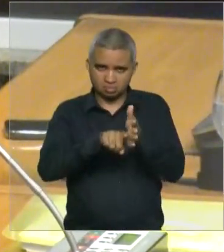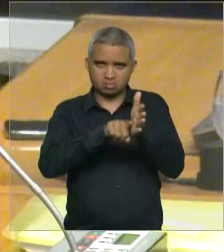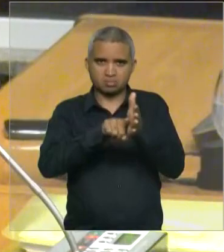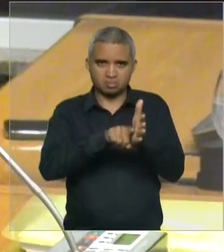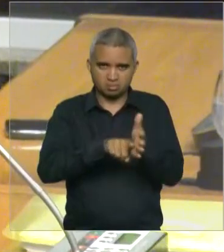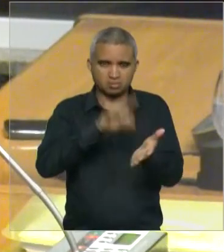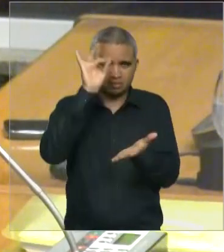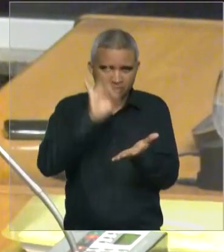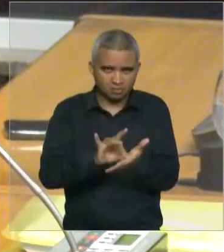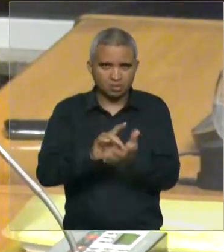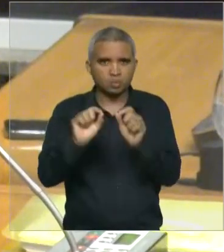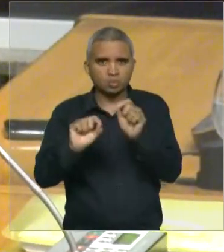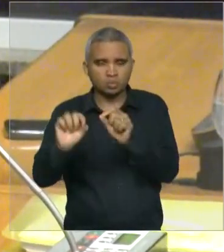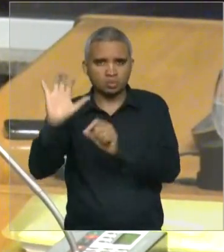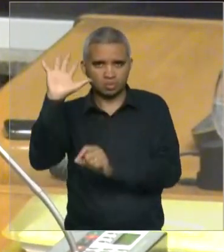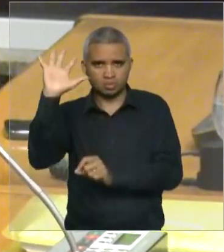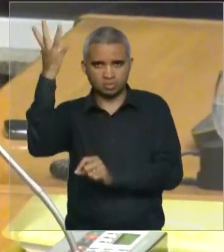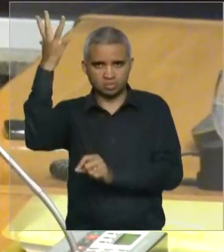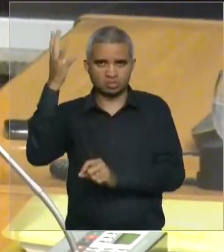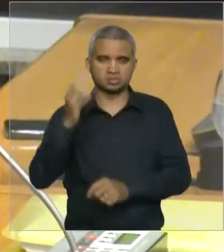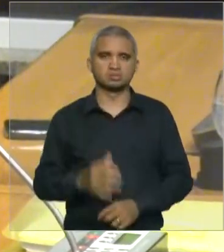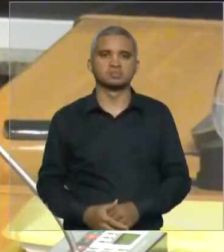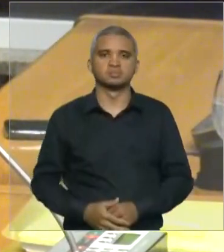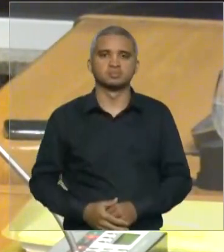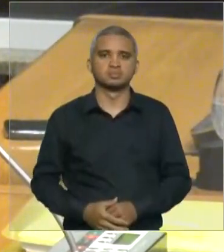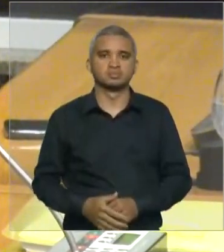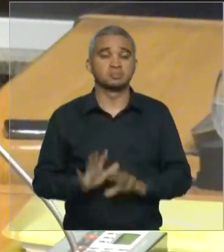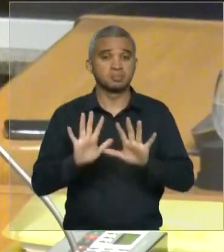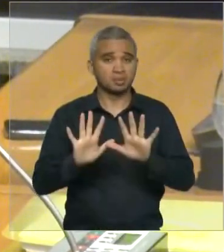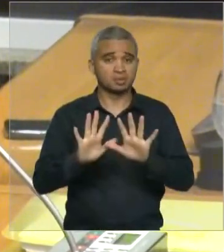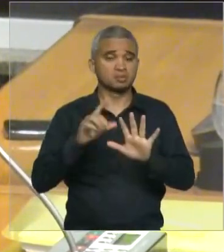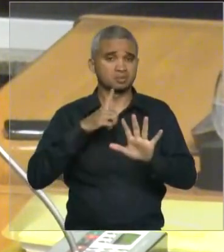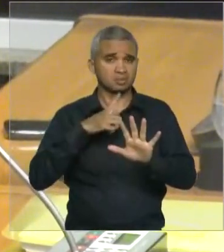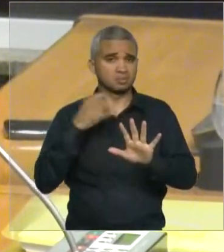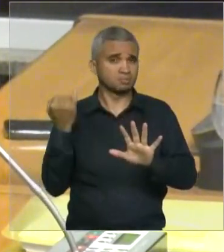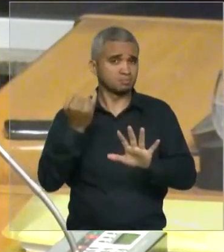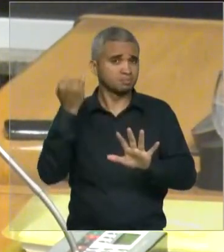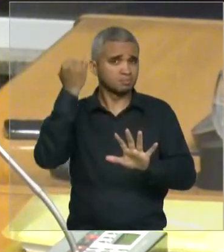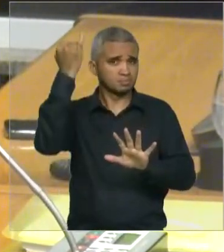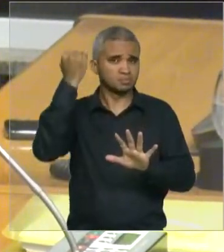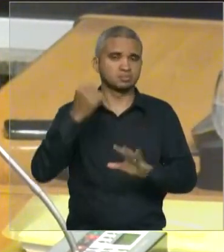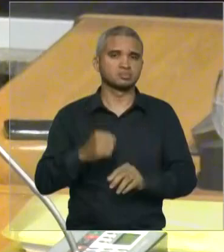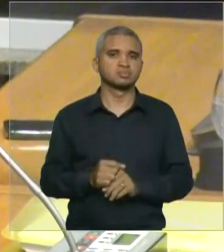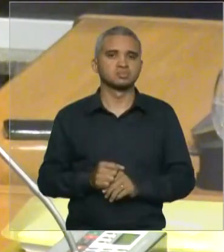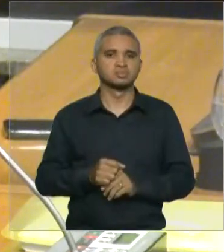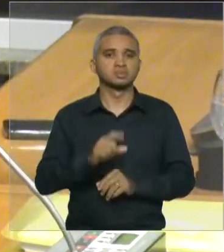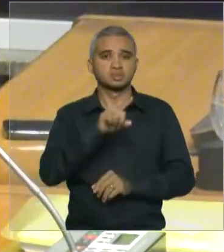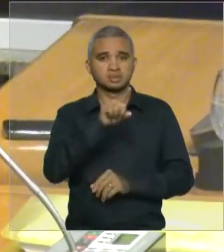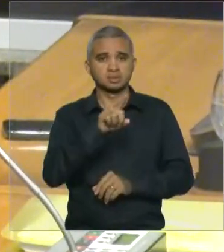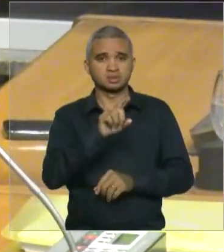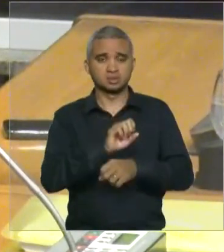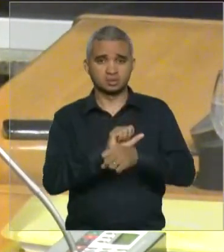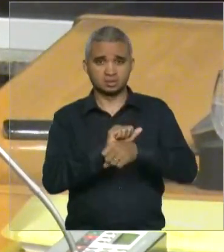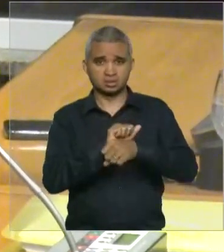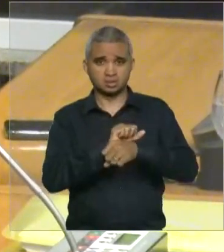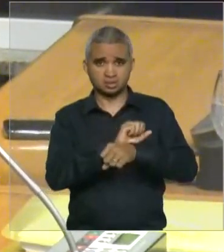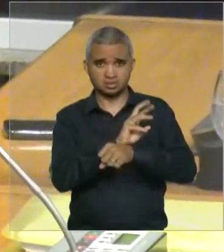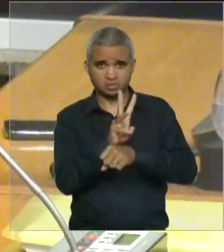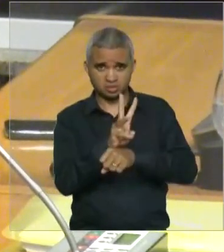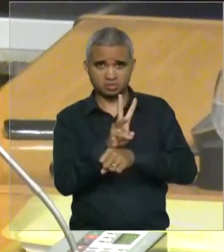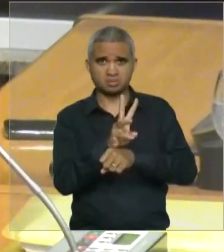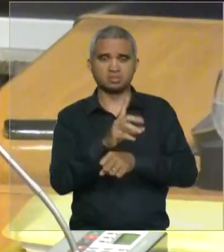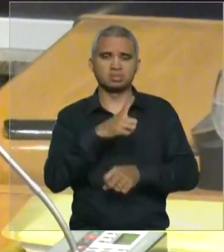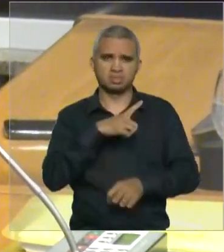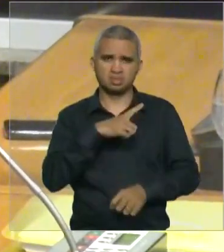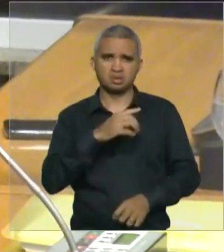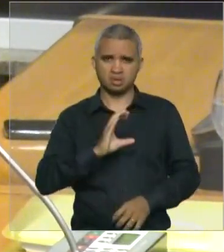relação a isso? Eu tenho recebido da universidade, onde eu construí inúmeros amigos, inclusive Caxias, e inúmeros telefonemas de